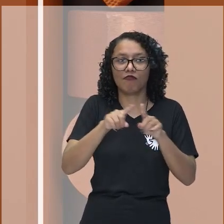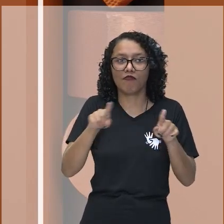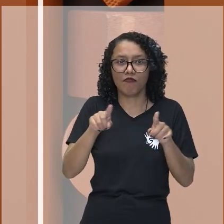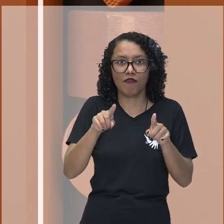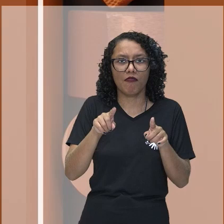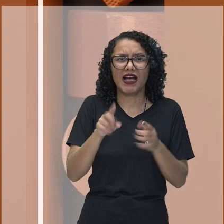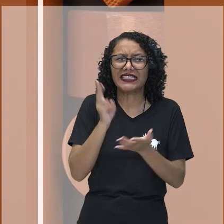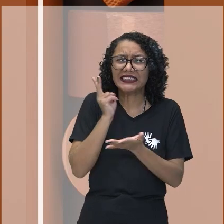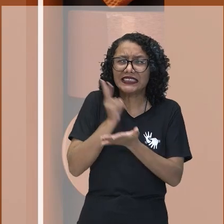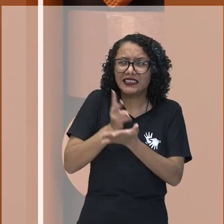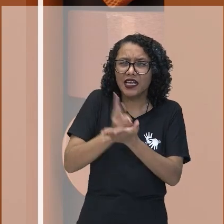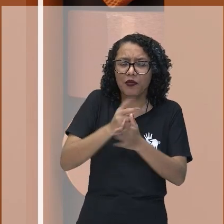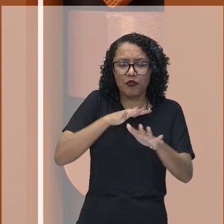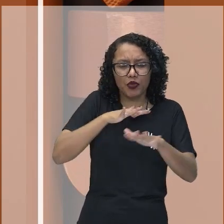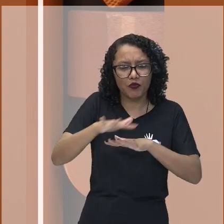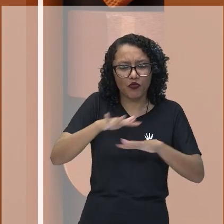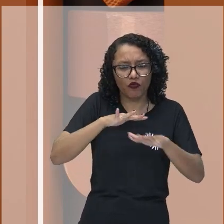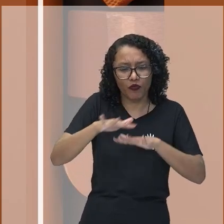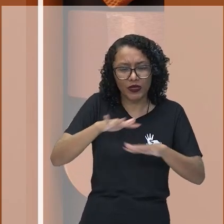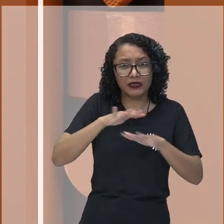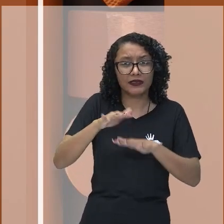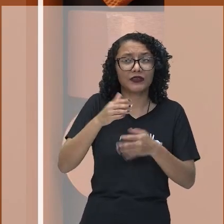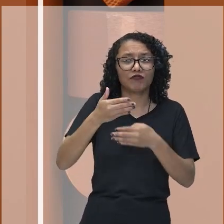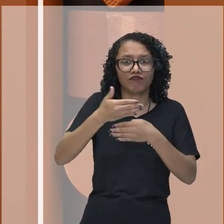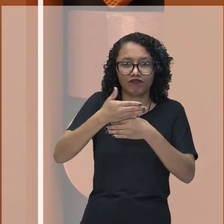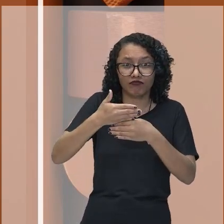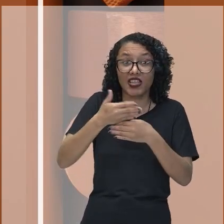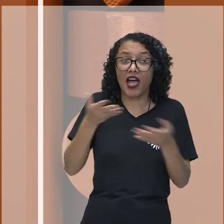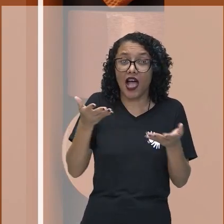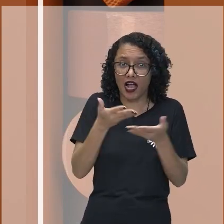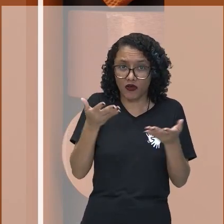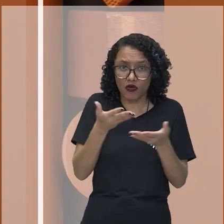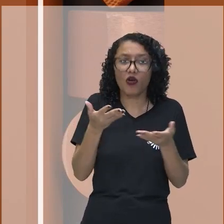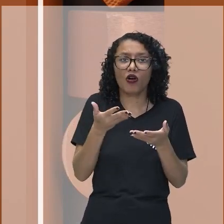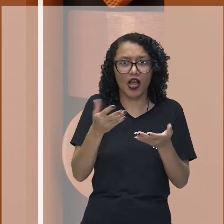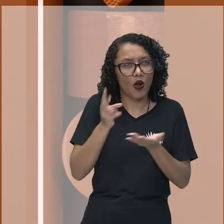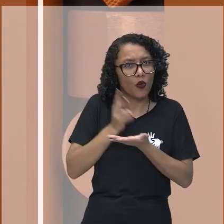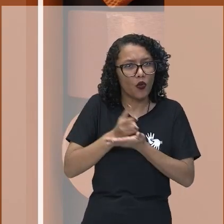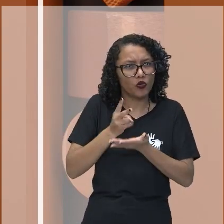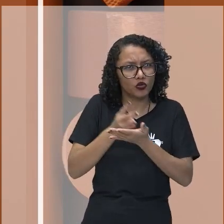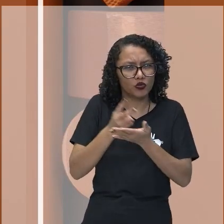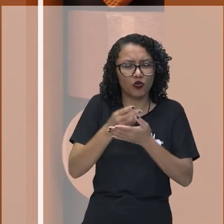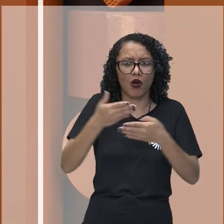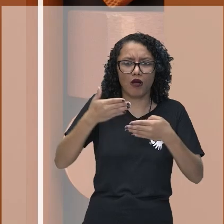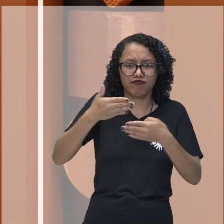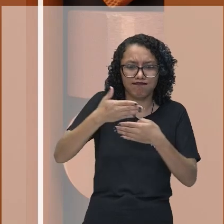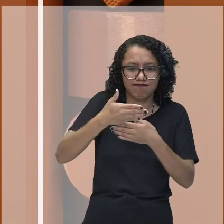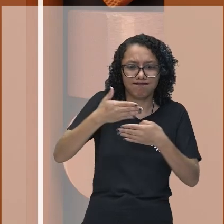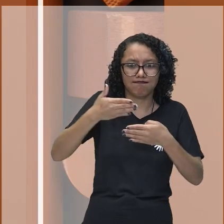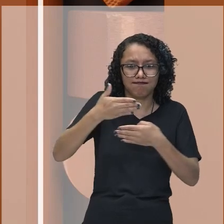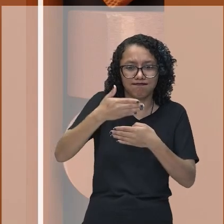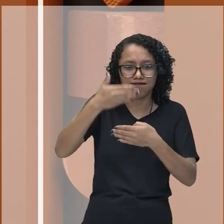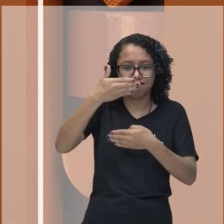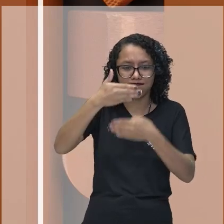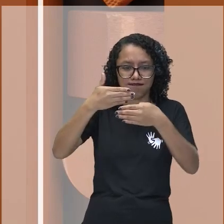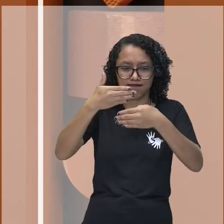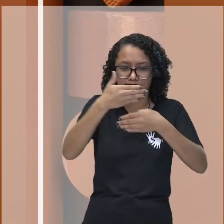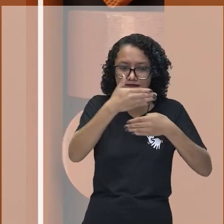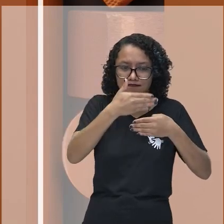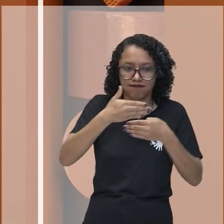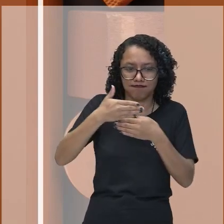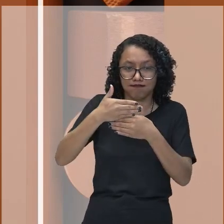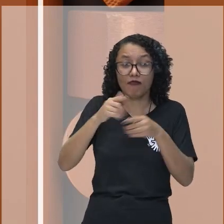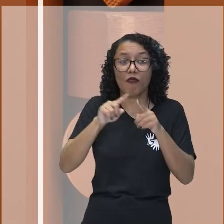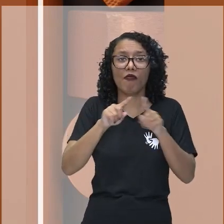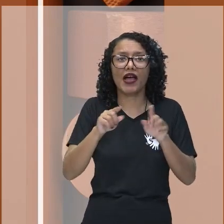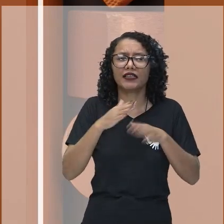de se movimentar, elas estão em constante. Nesse momento, né, as placas tectônicas, elas estão se movimentando, porém de